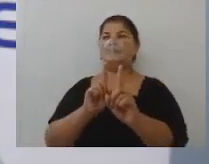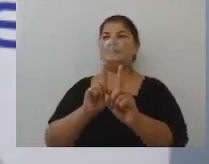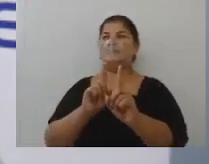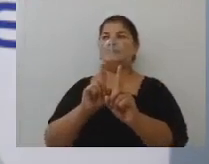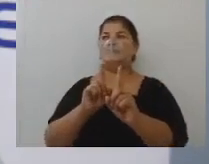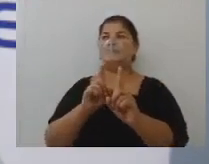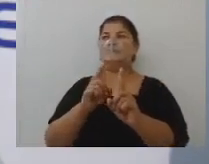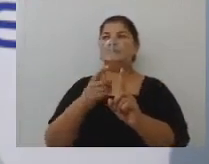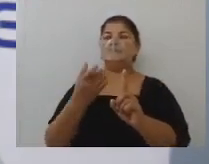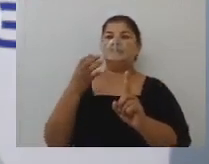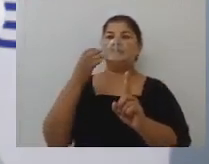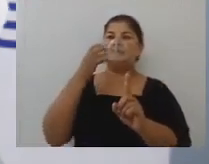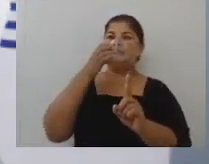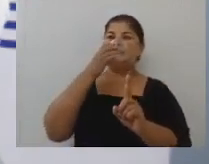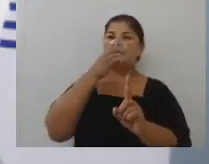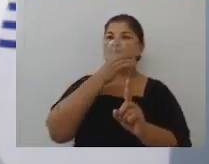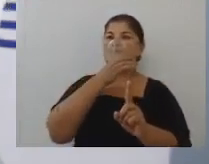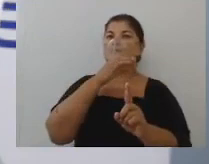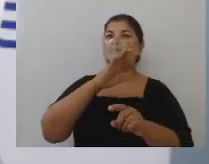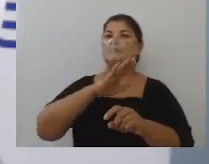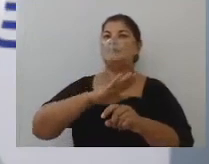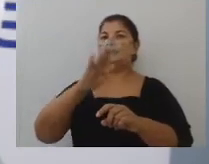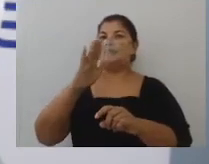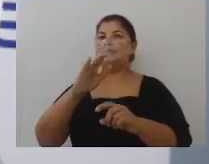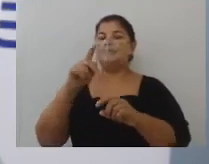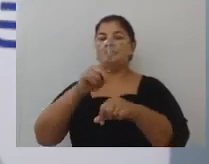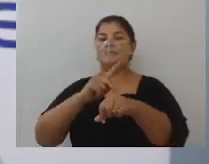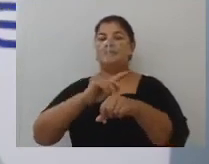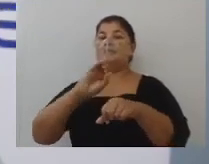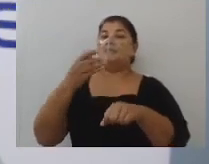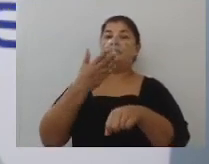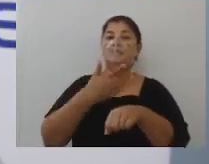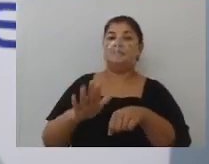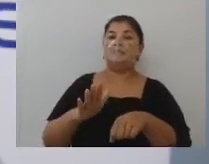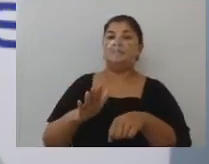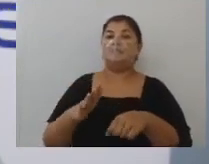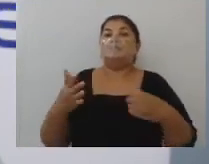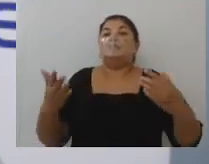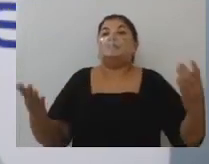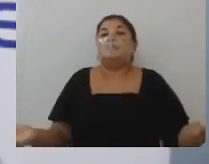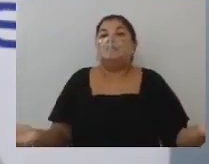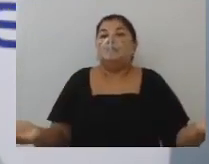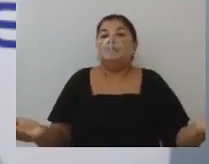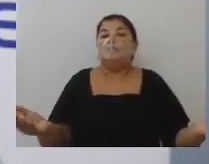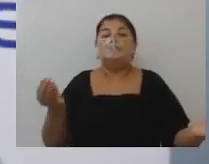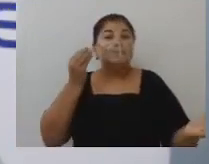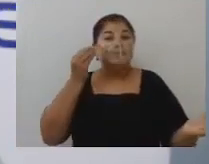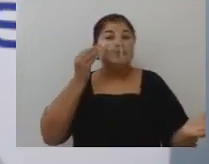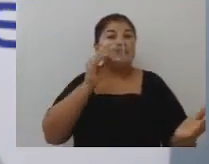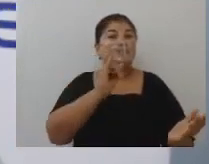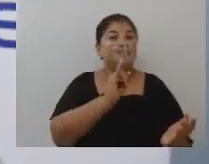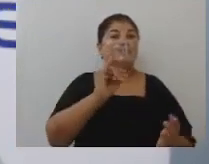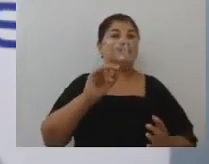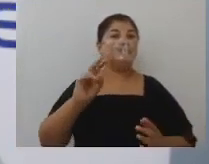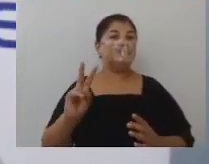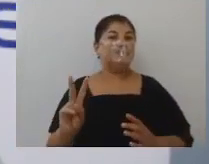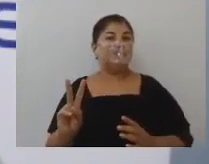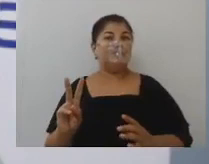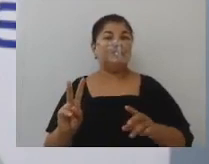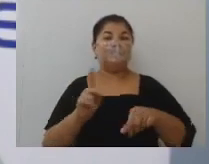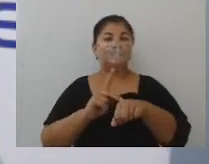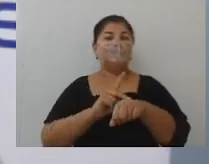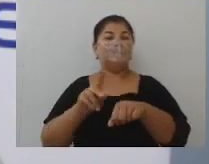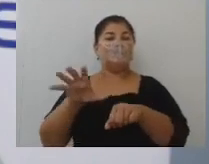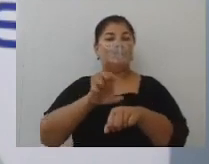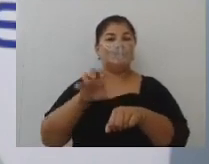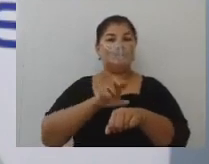aquecer mais? Quem aquece mais? É o lado preto ou o branco? Lembram? Infravermelho. O preto absorve